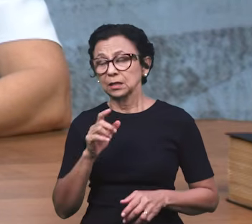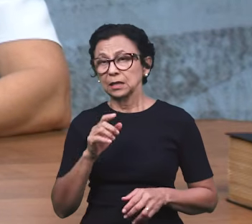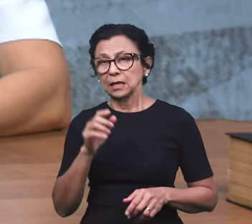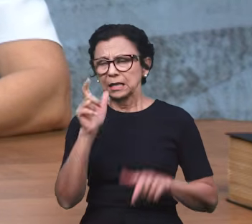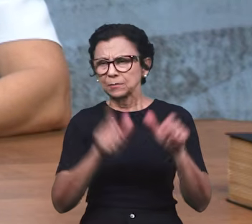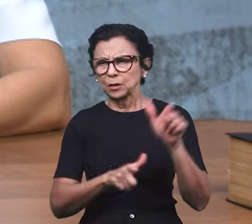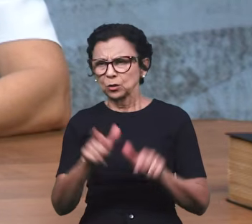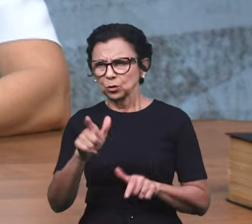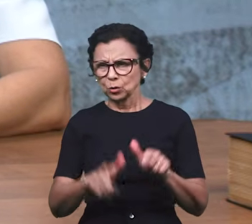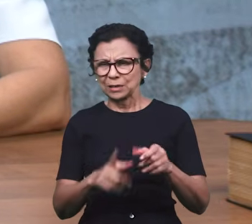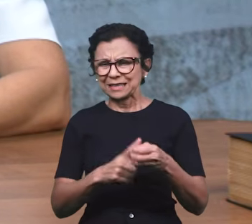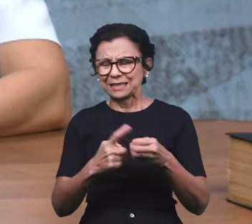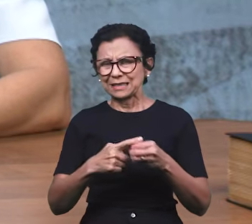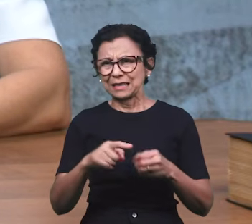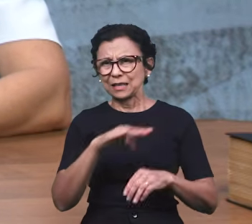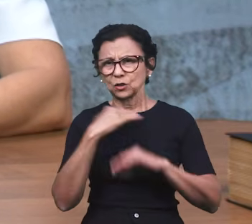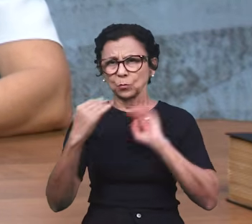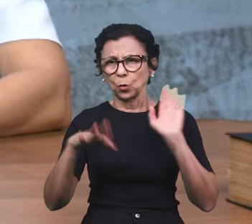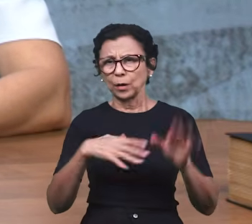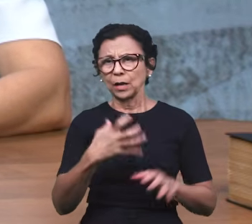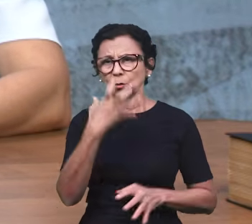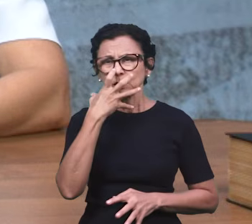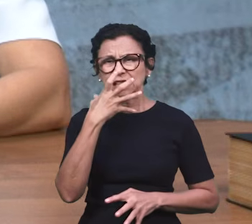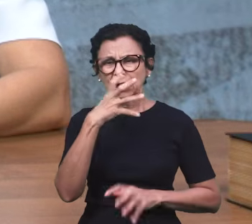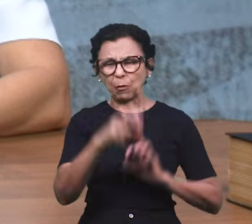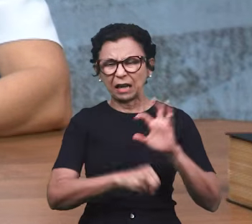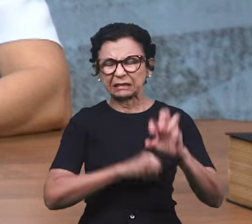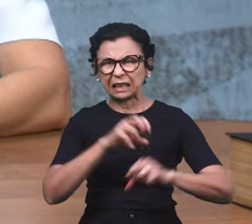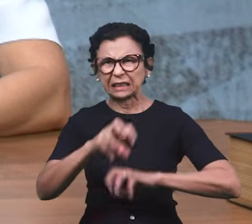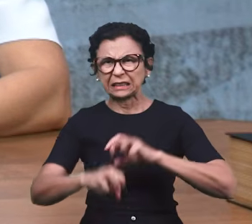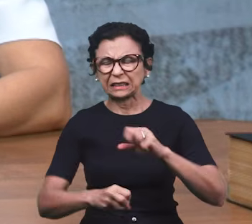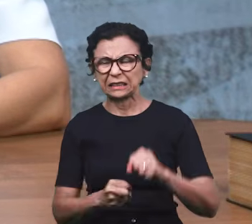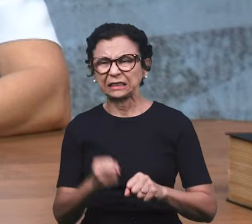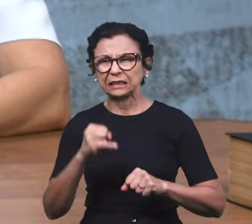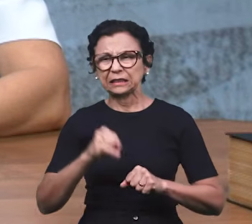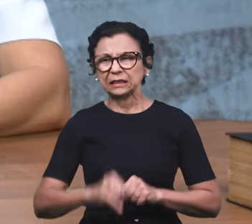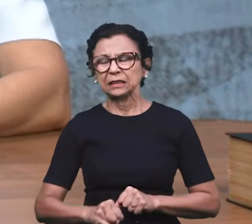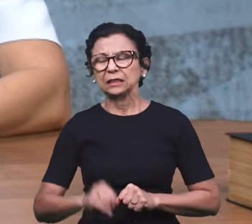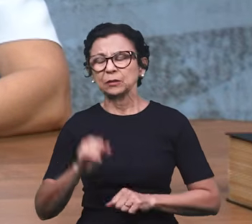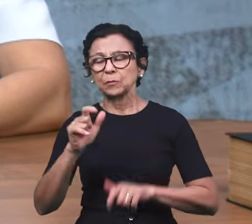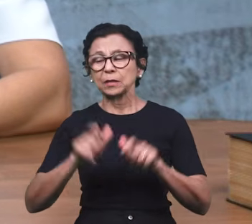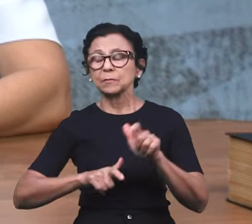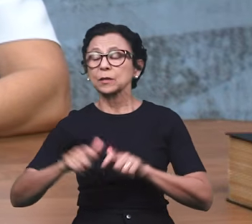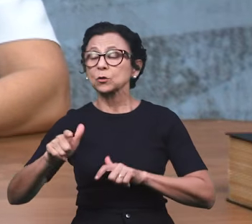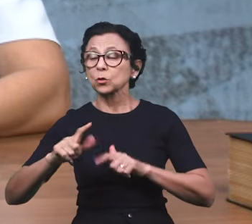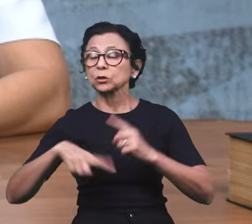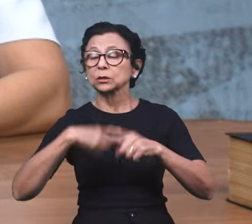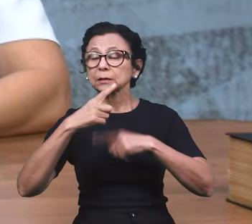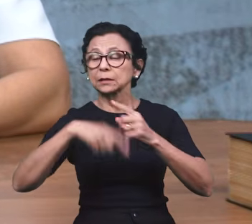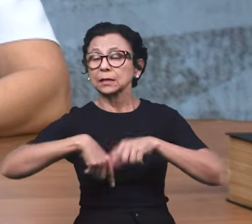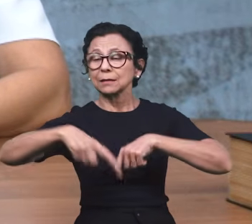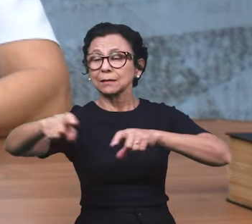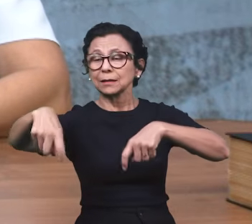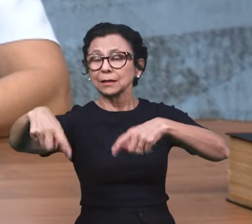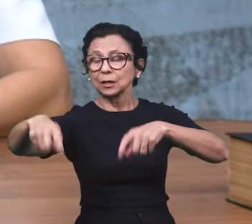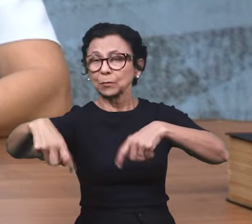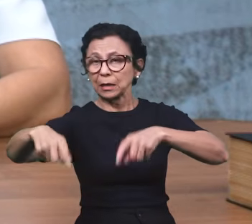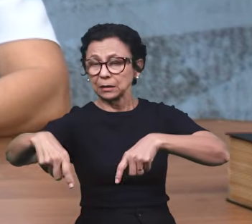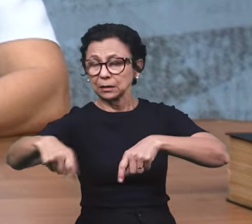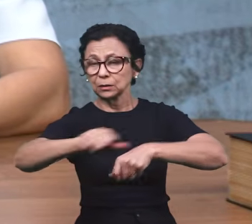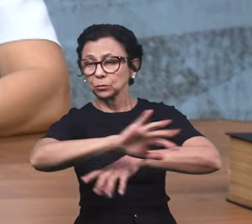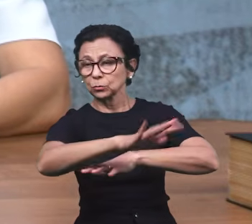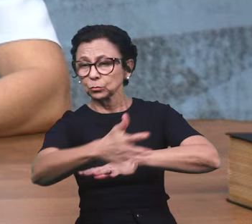o que dele morrer no campo, as aves do céu comerão. Quanto ao mais dos sucessos